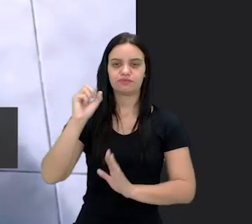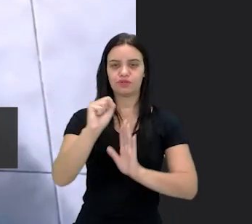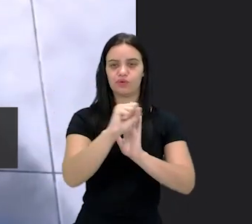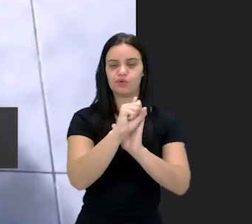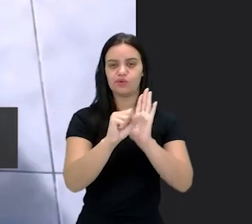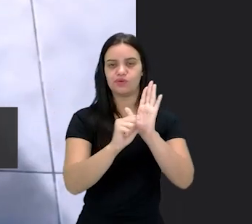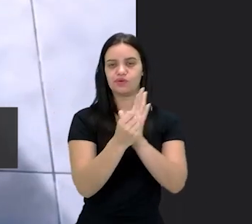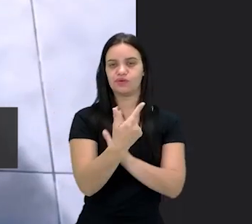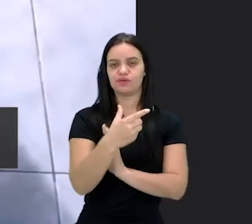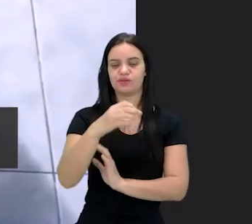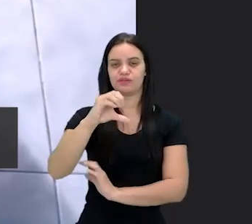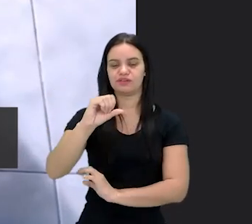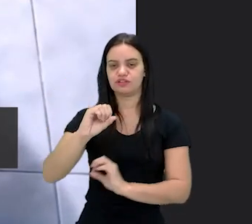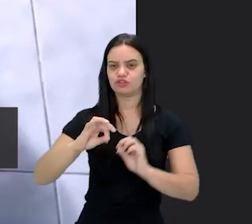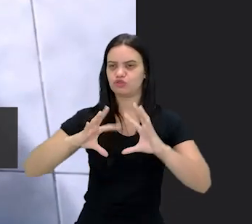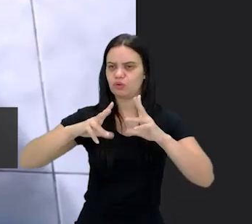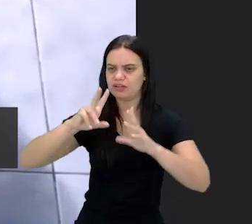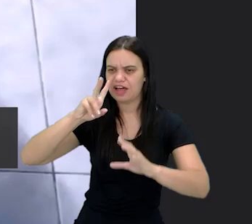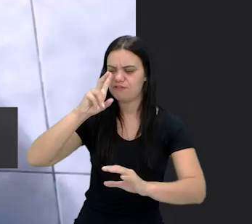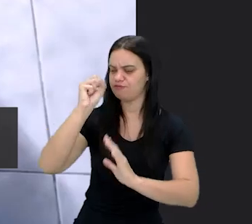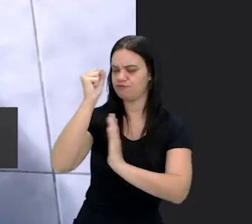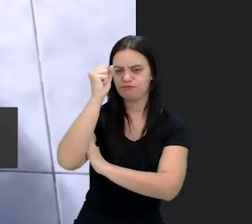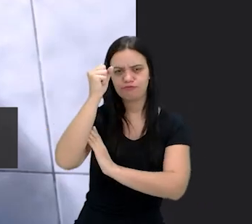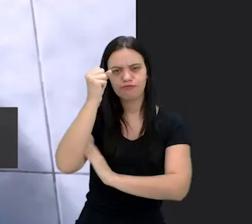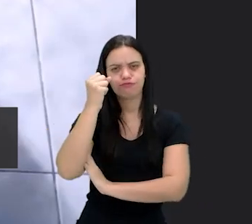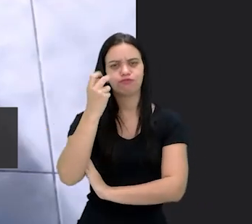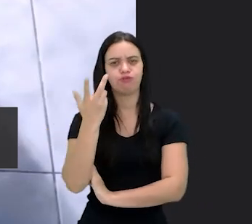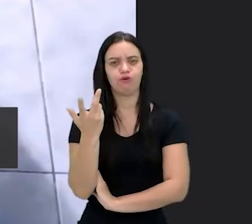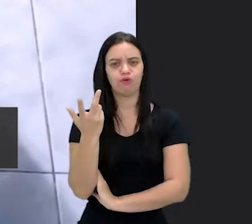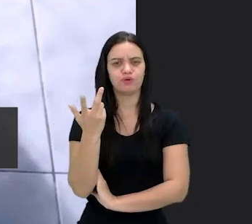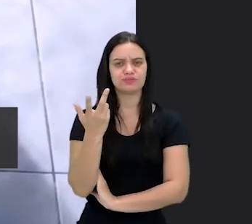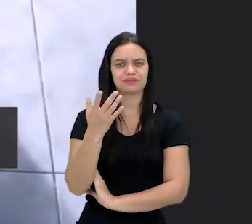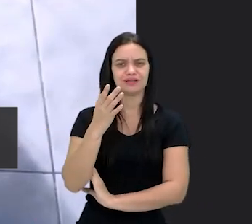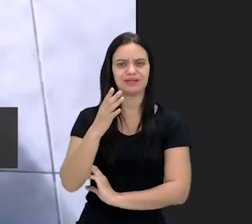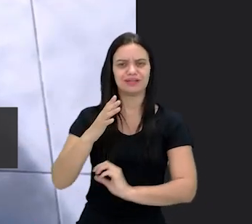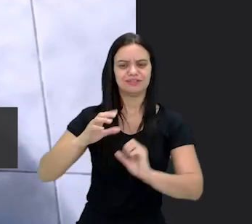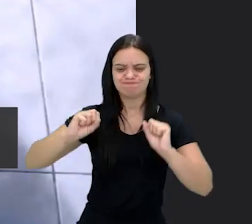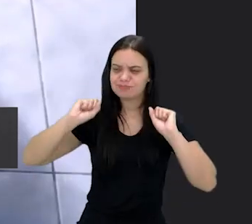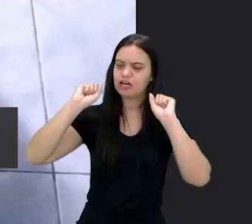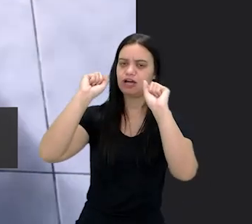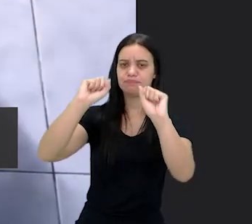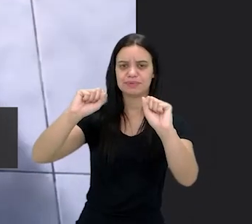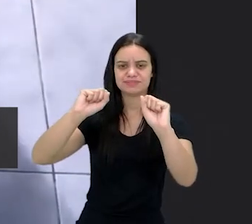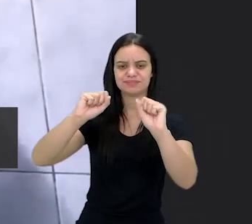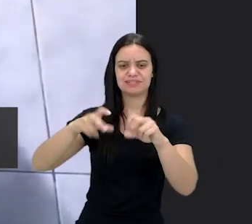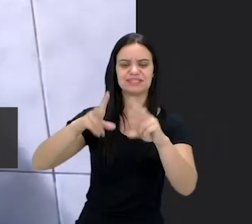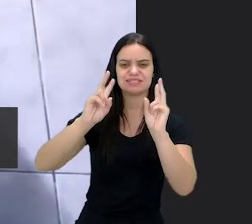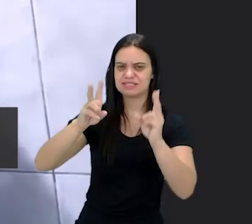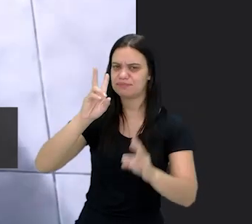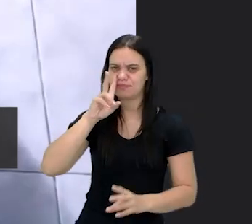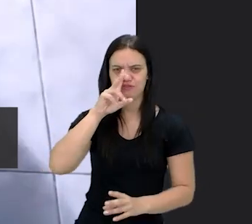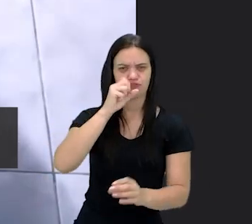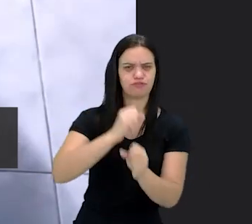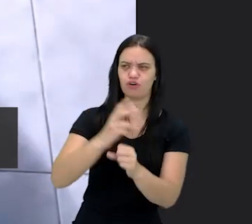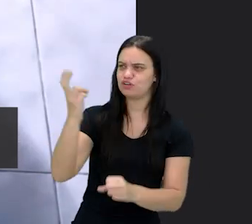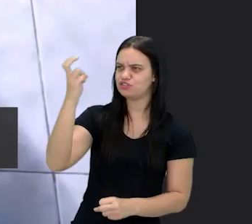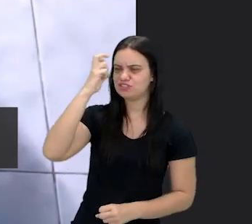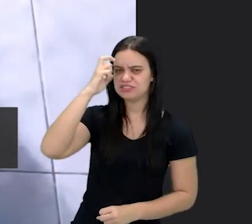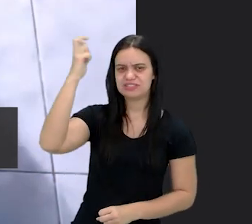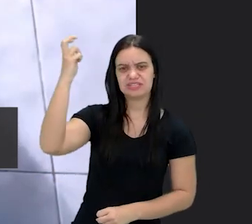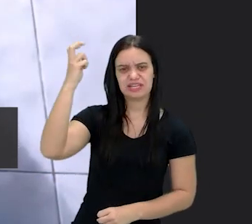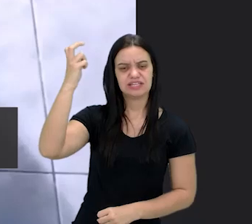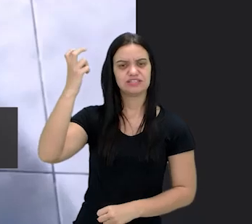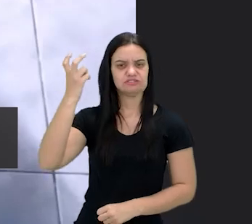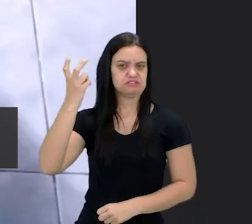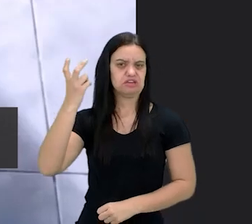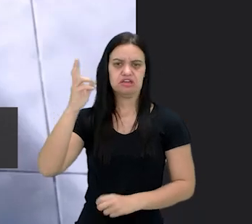XIX, ela ter toda essa força, toda essa capacidade, sempre muito forte, inteligente, ajudava